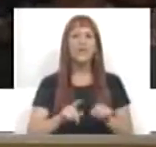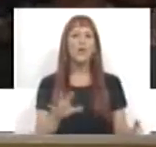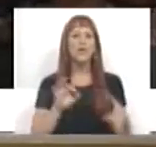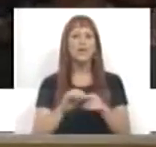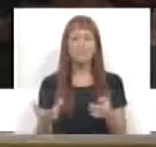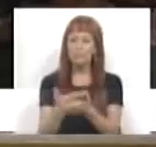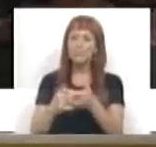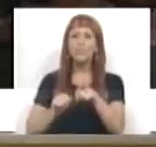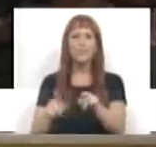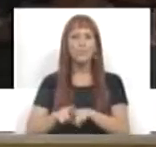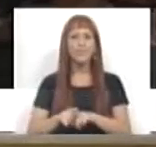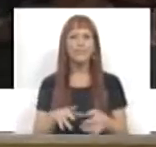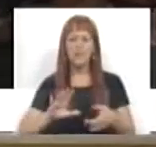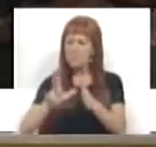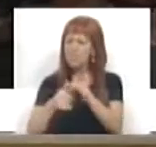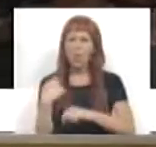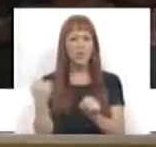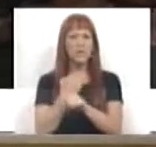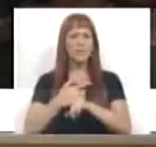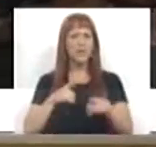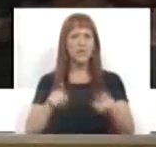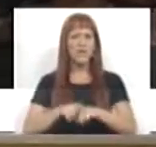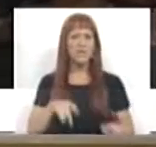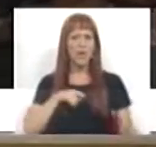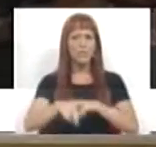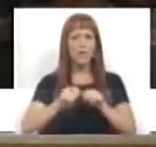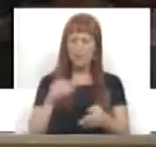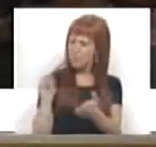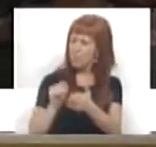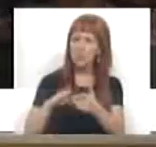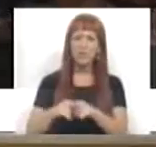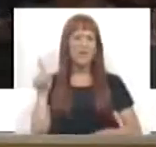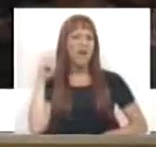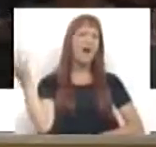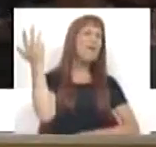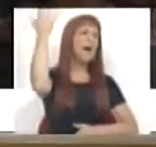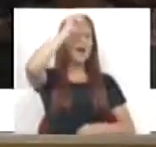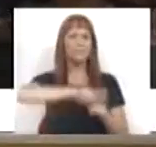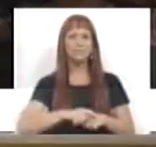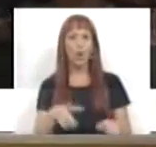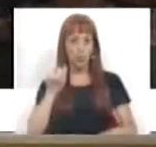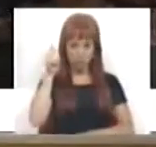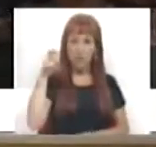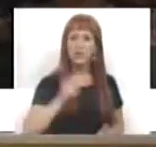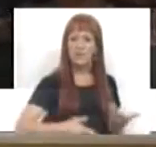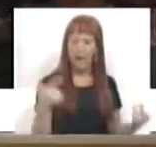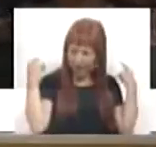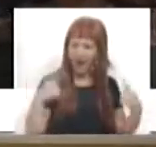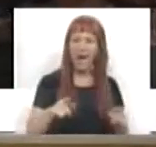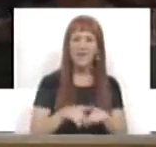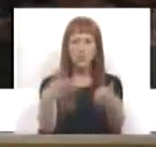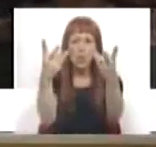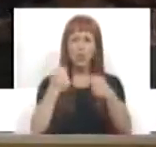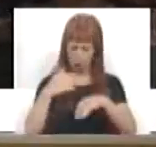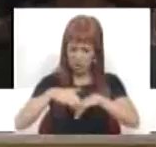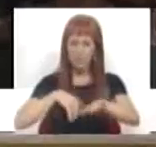fraude económica, com a expoliação do trabalho, com a política de empobrecimento virtuoso. Pelo Bloco de Esquerda, Essas são as